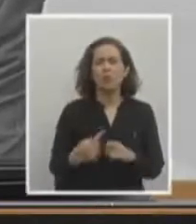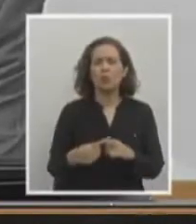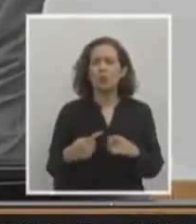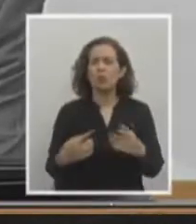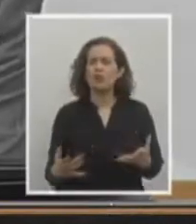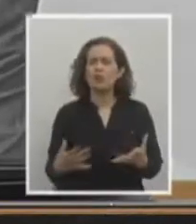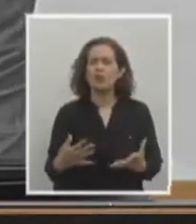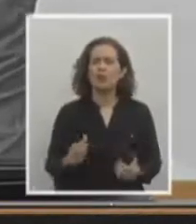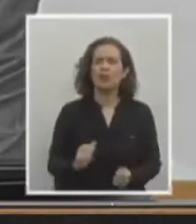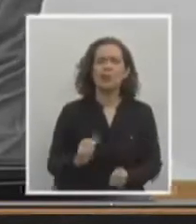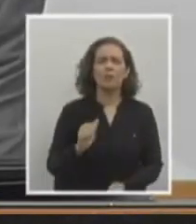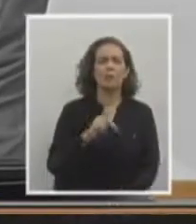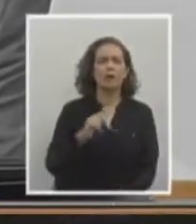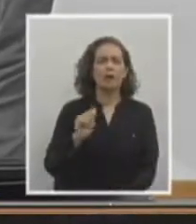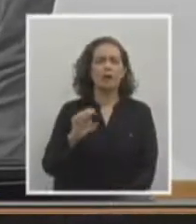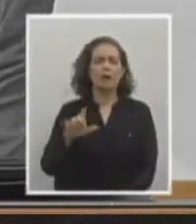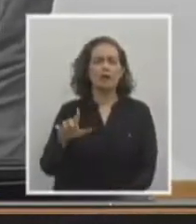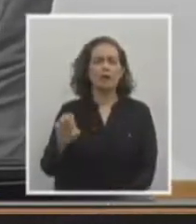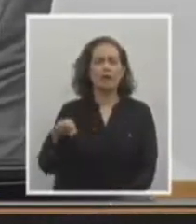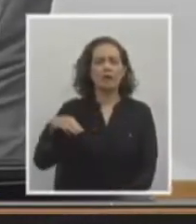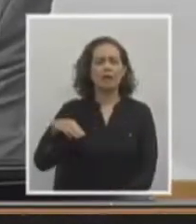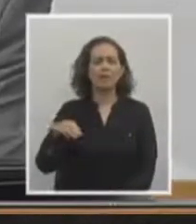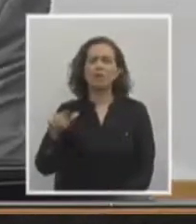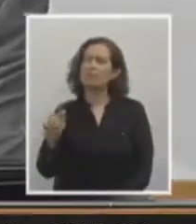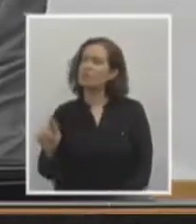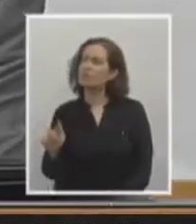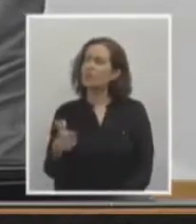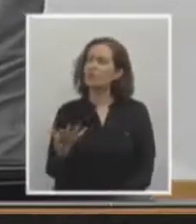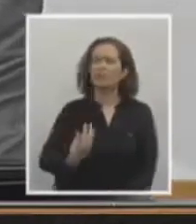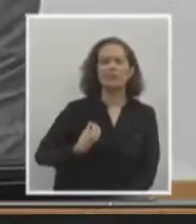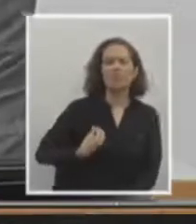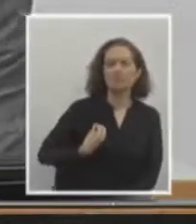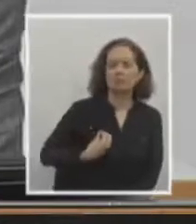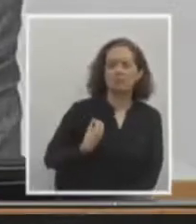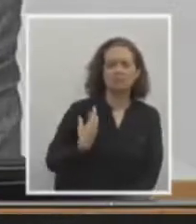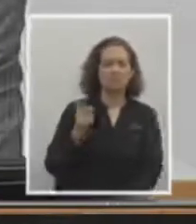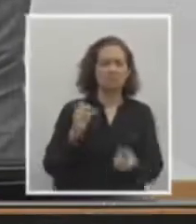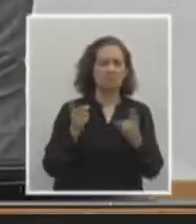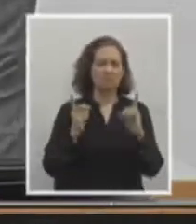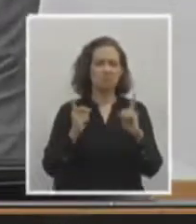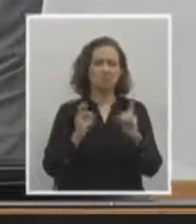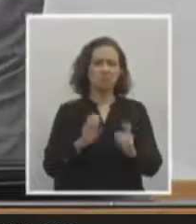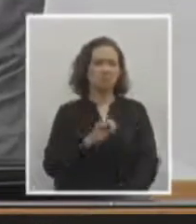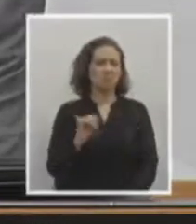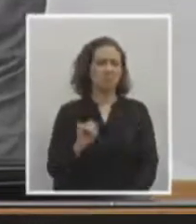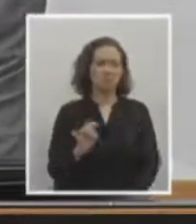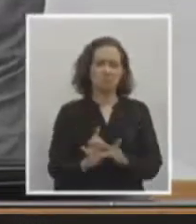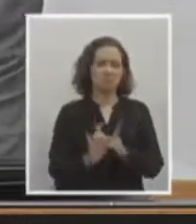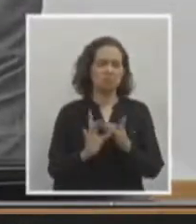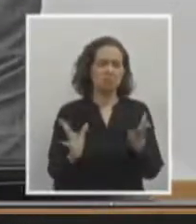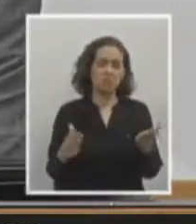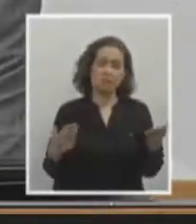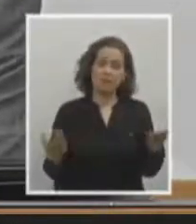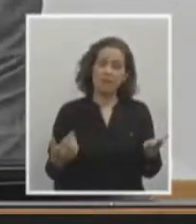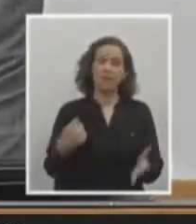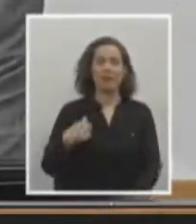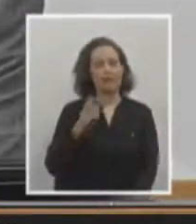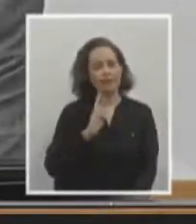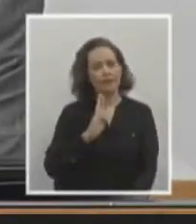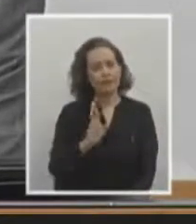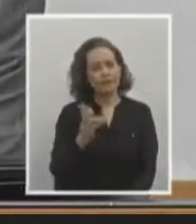a PAE-EDMG não está participando da audiência uma vez que é pública? E aí, mais uma vez, eu respondo